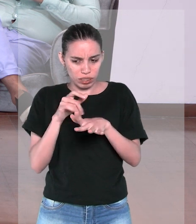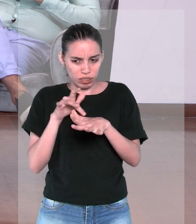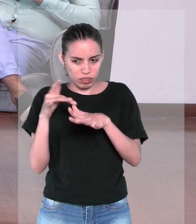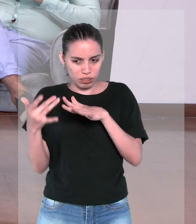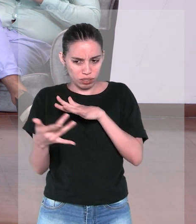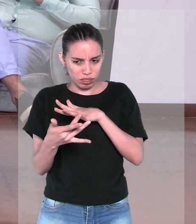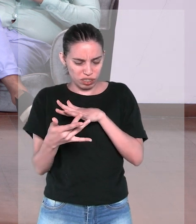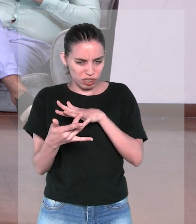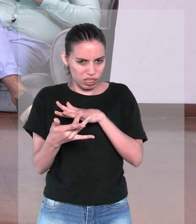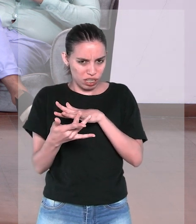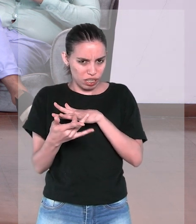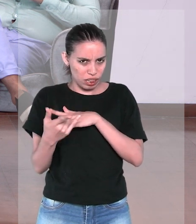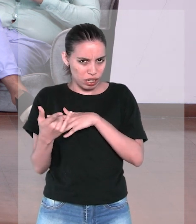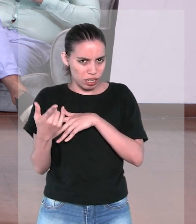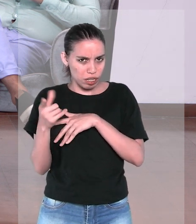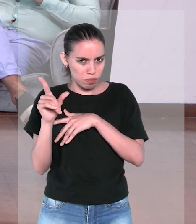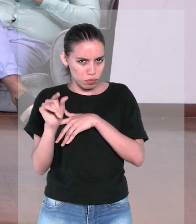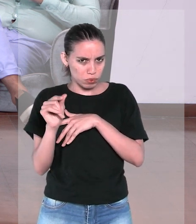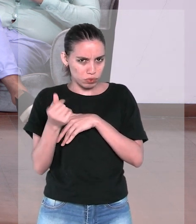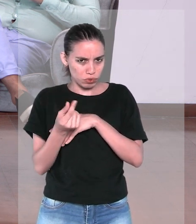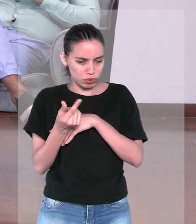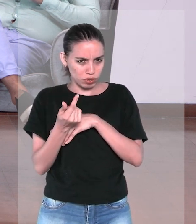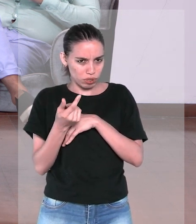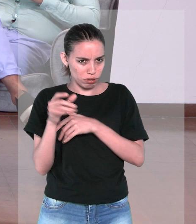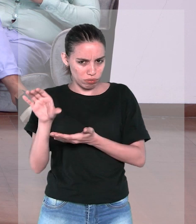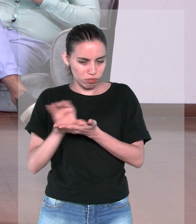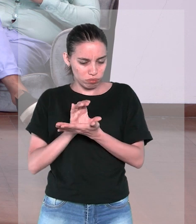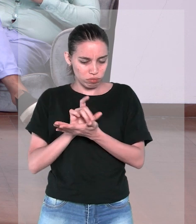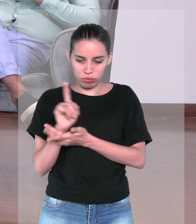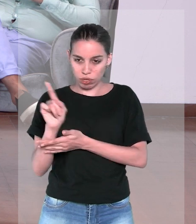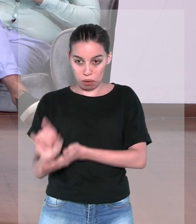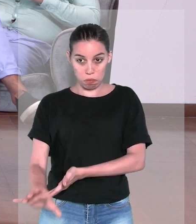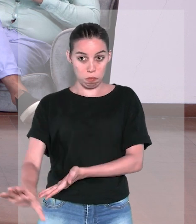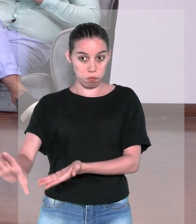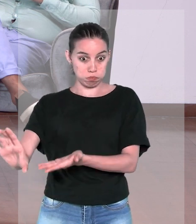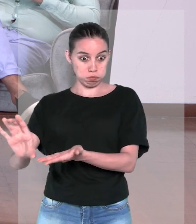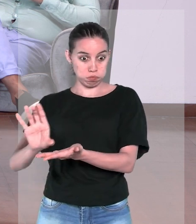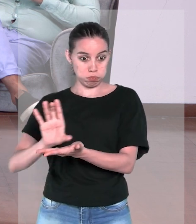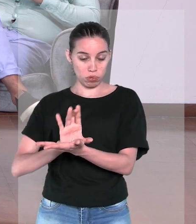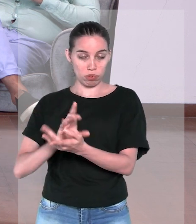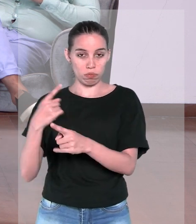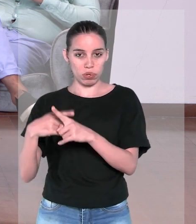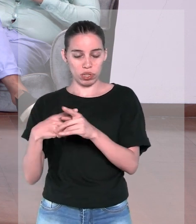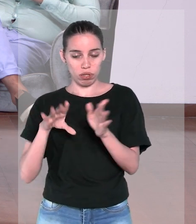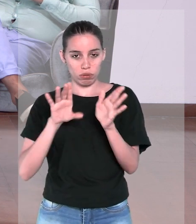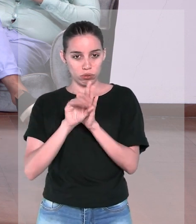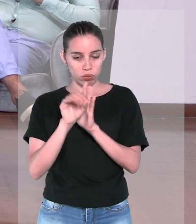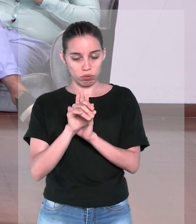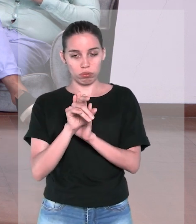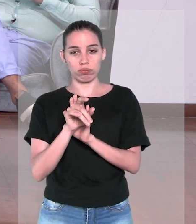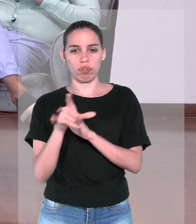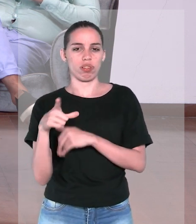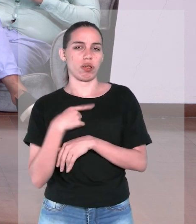que é isso. Elas deveriam ter programas de compensação, aí já estou falando de reparação mesmo, a questão da